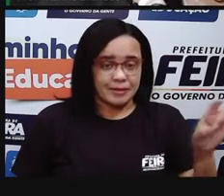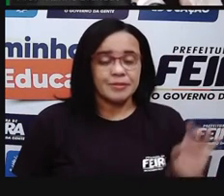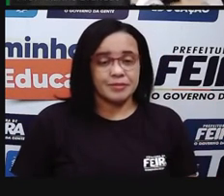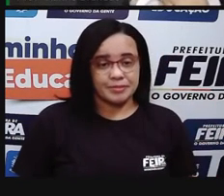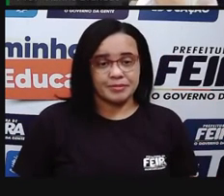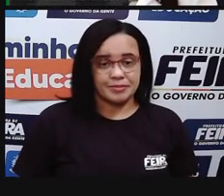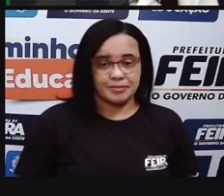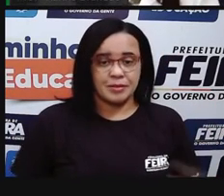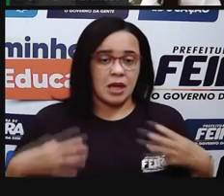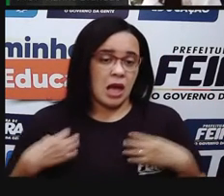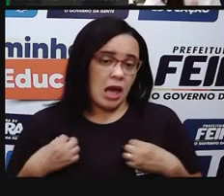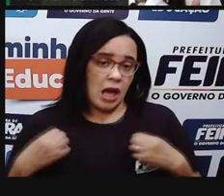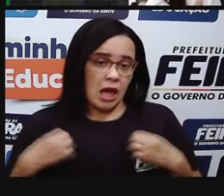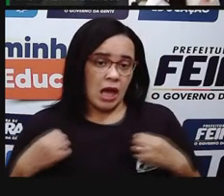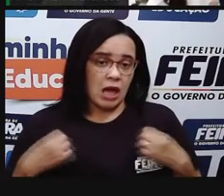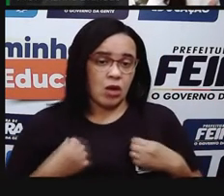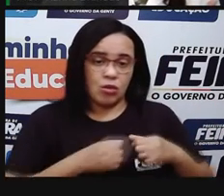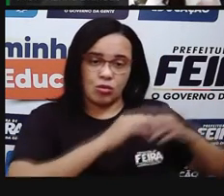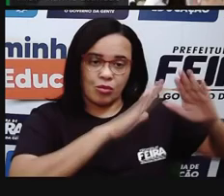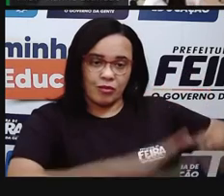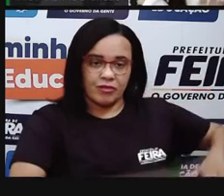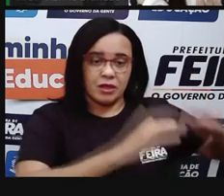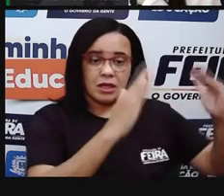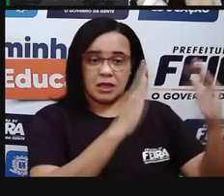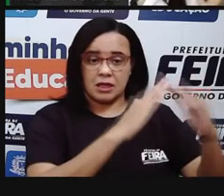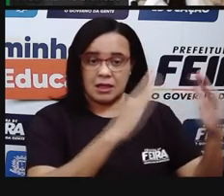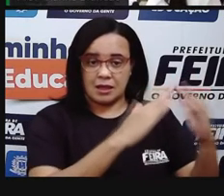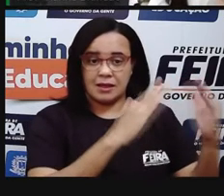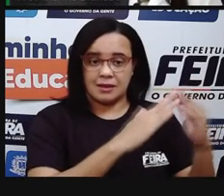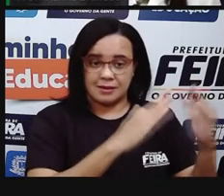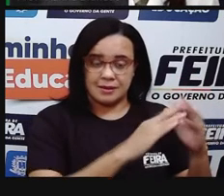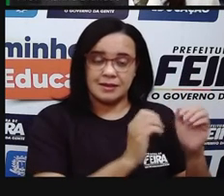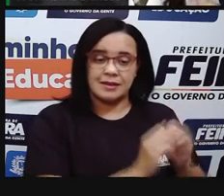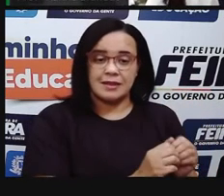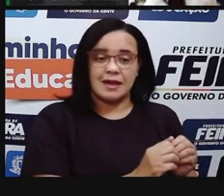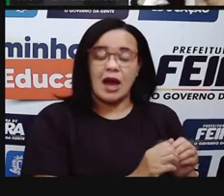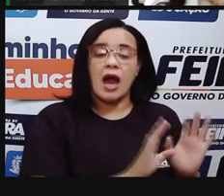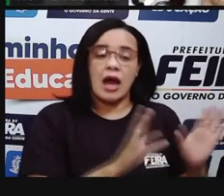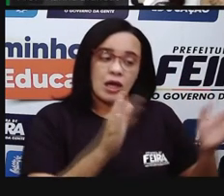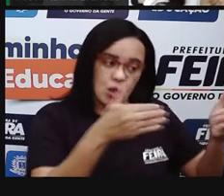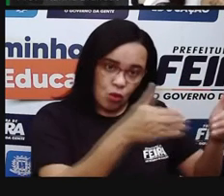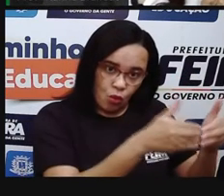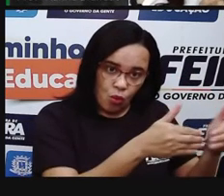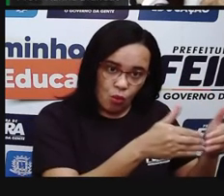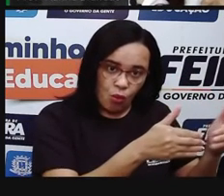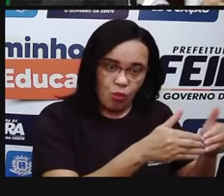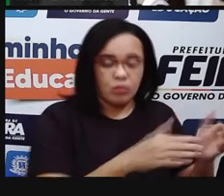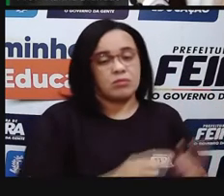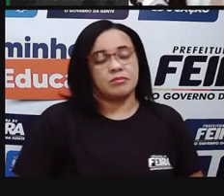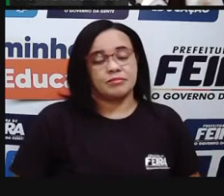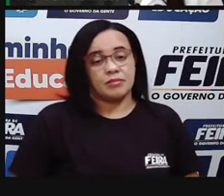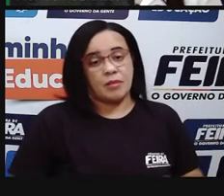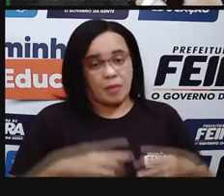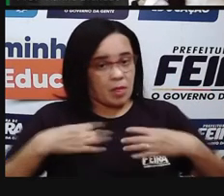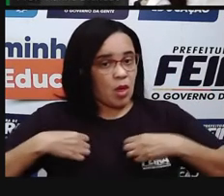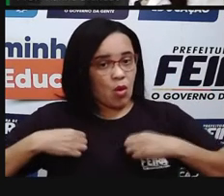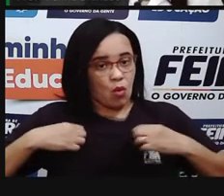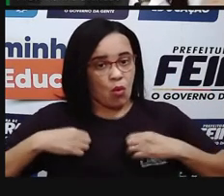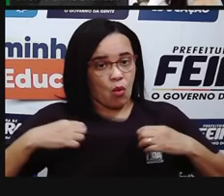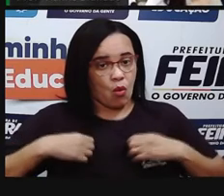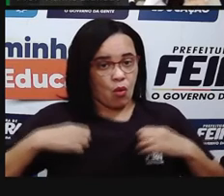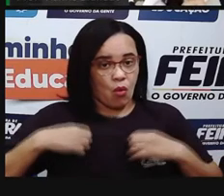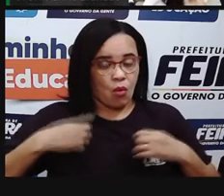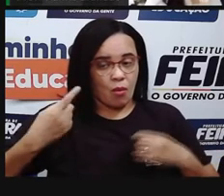sair e a roupa de ficar em casa, não é? Às vezes a gente separa pela cor, como a Pró já trouxe, né? Separa